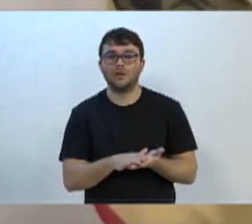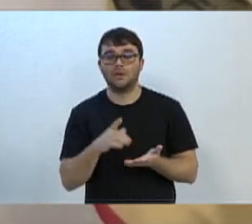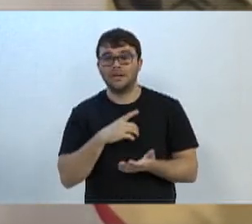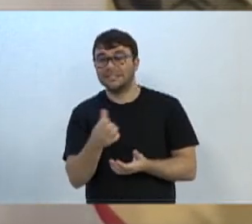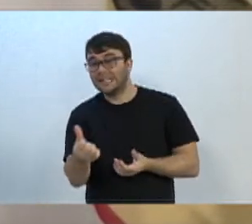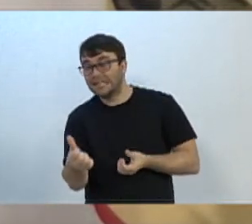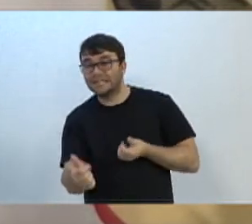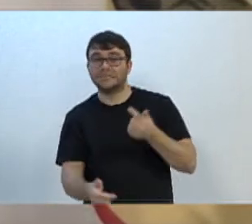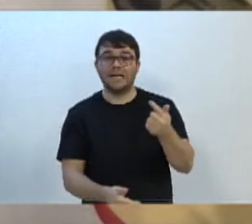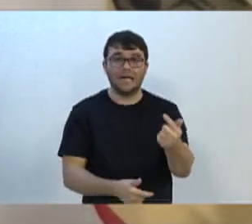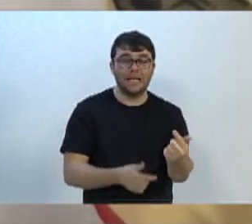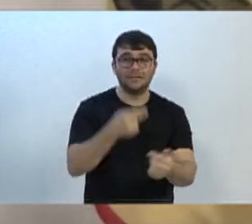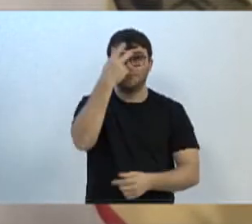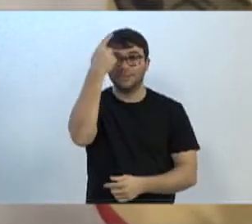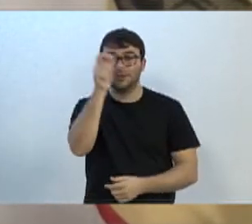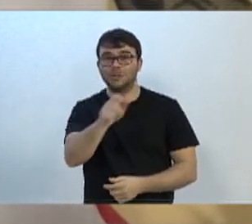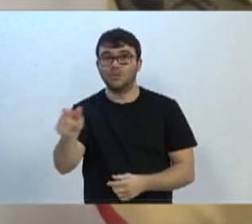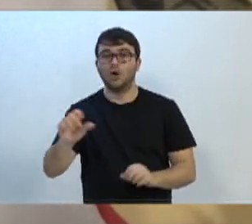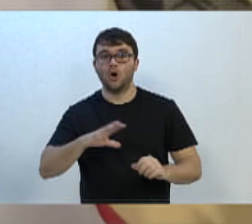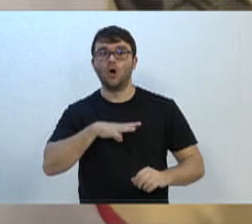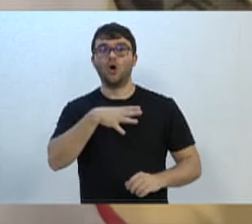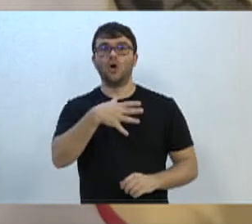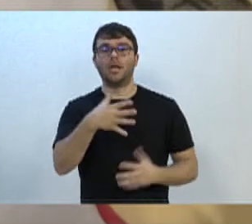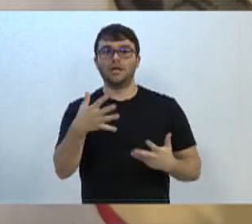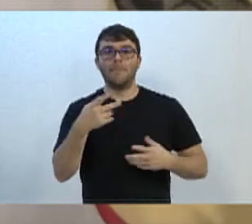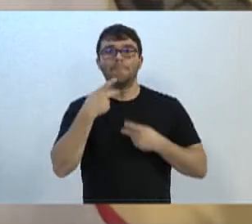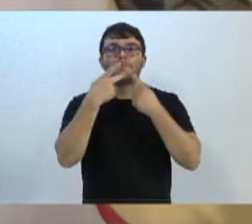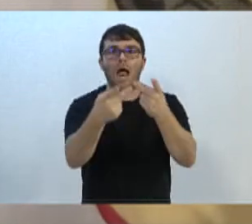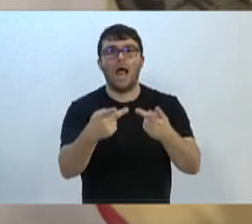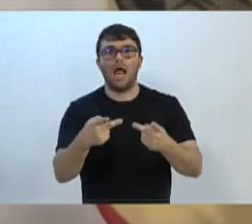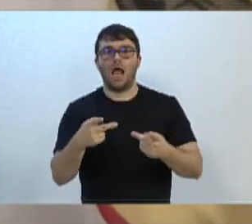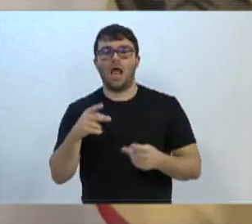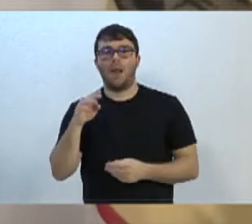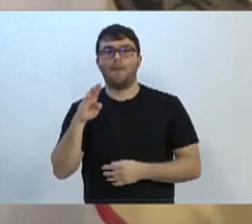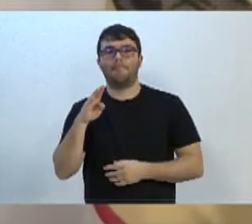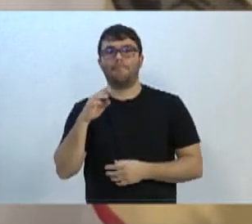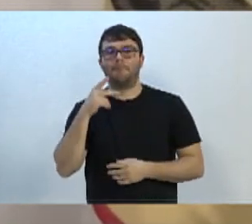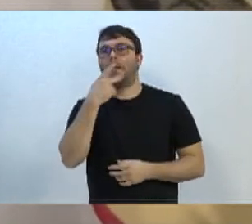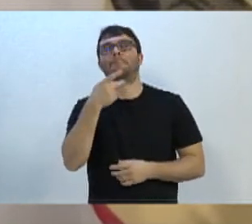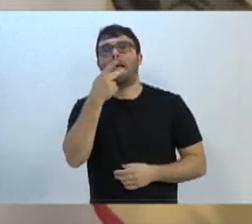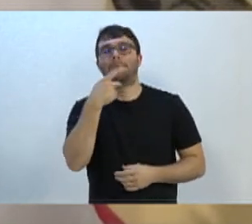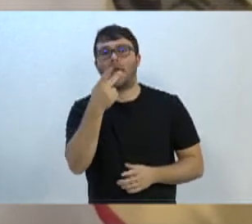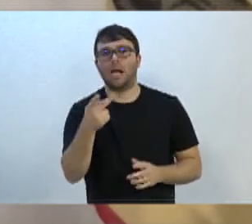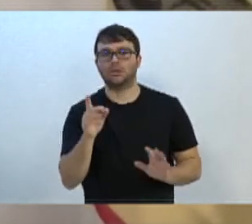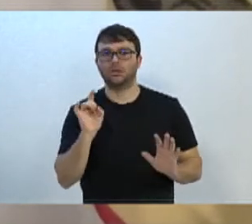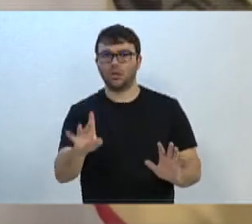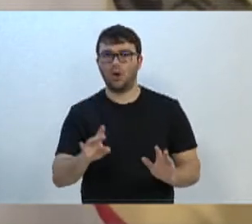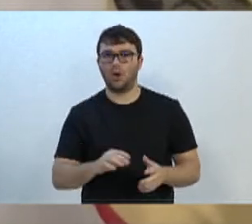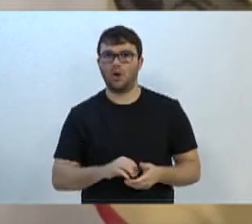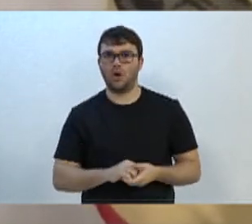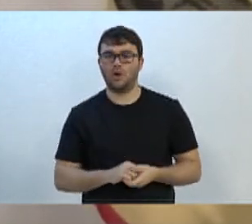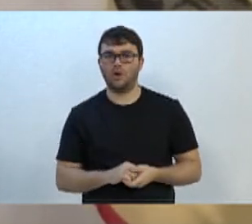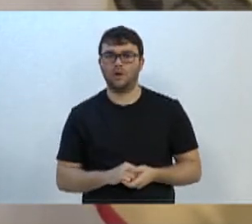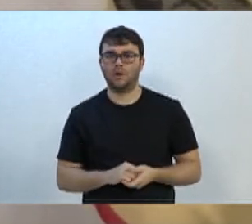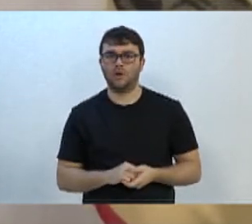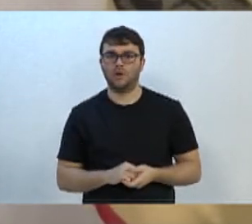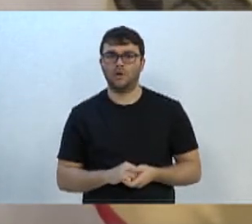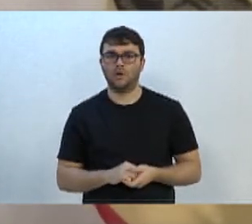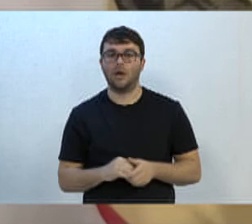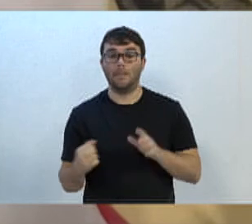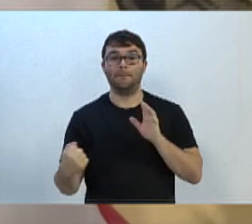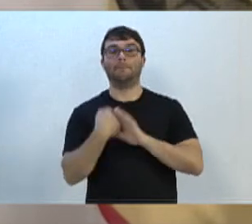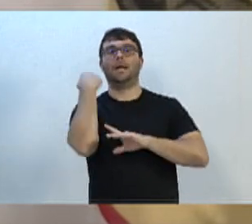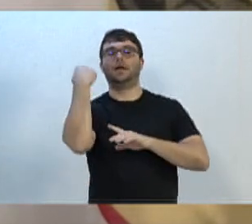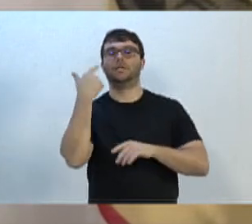diretores e professores que são que são os bocudos Rosemary que são os bocudos que apanham